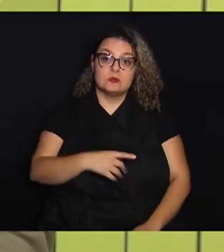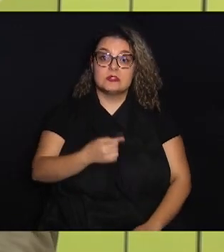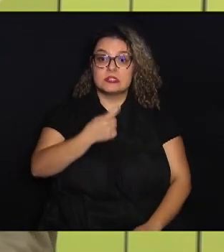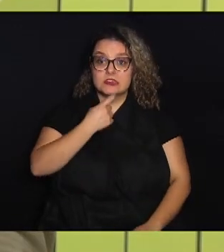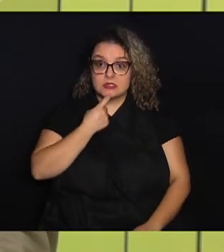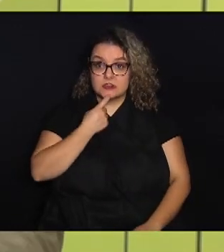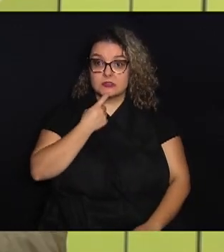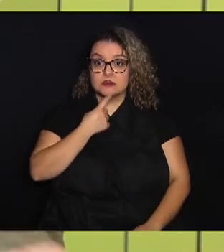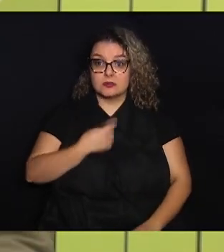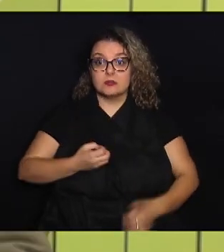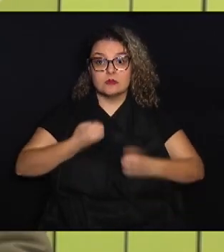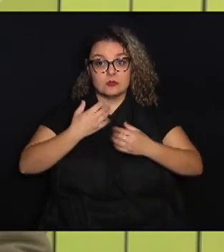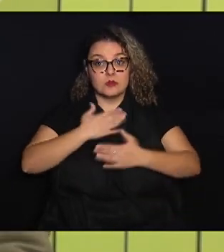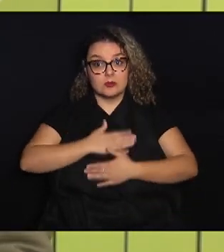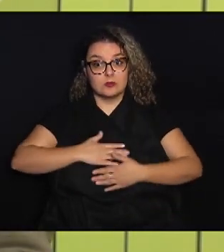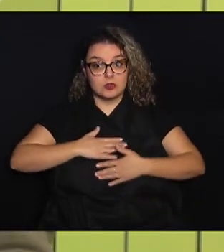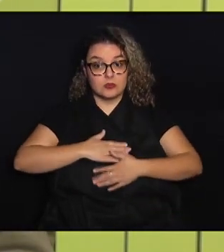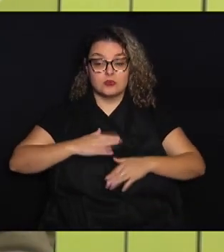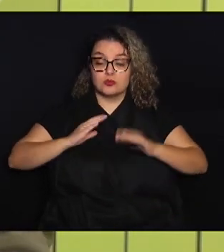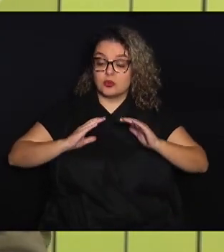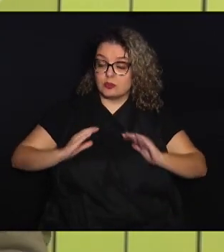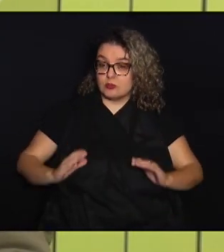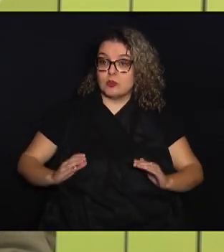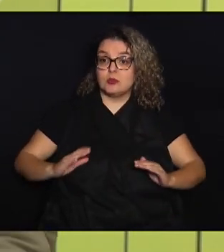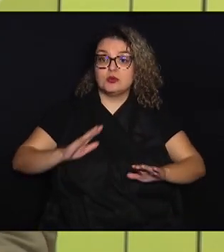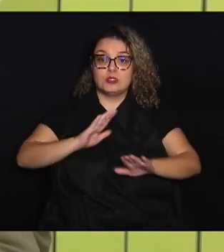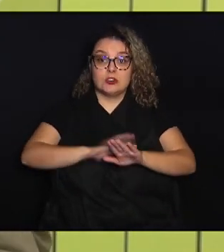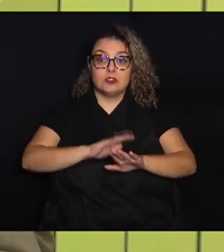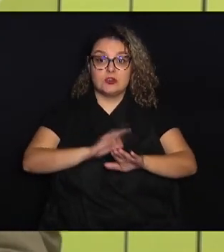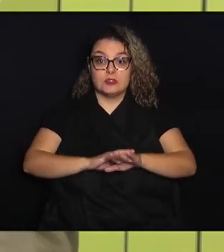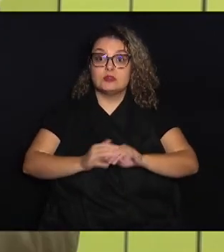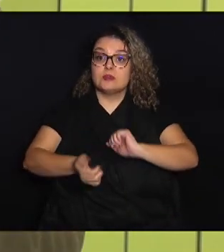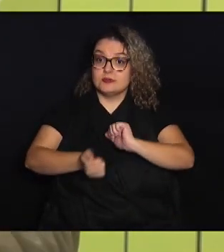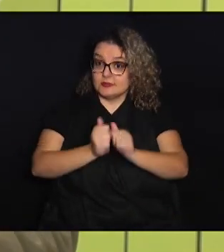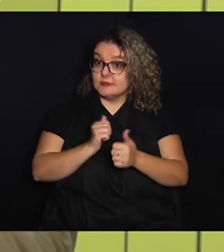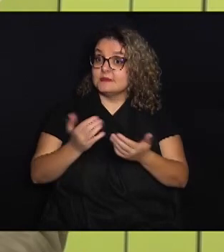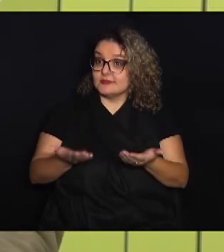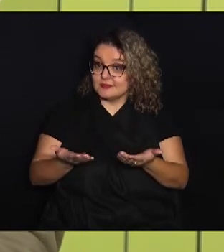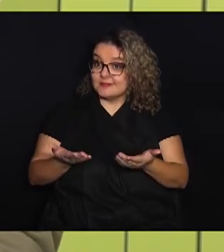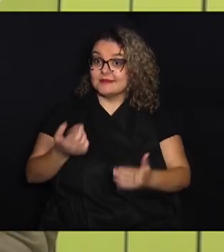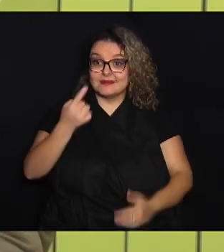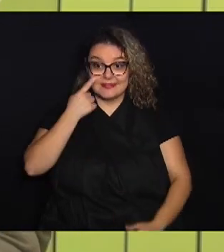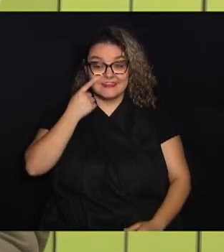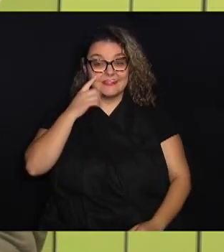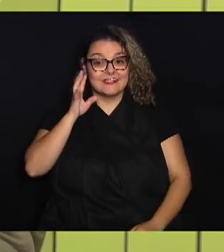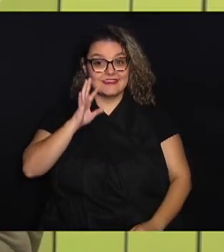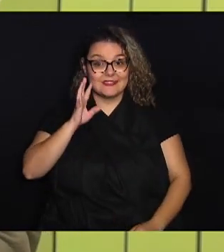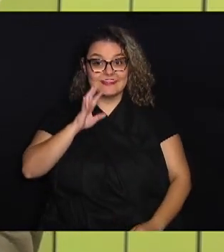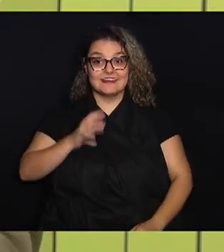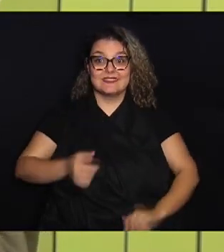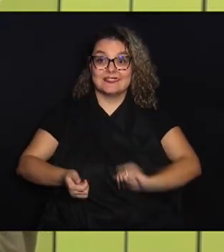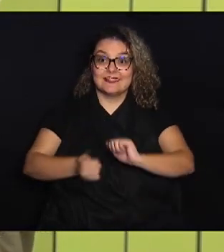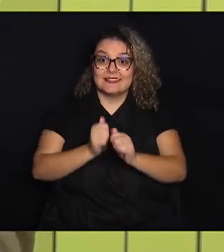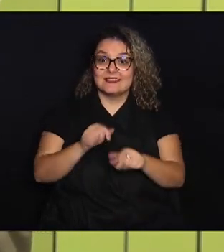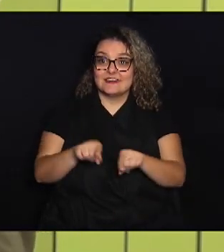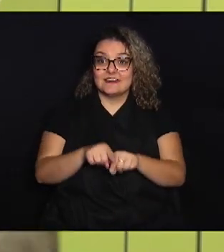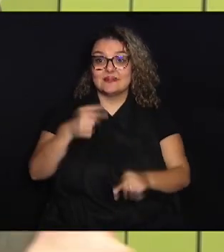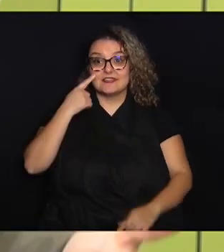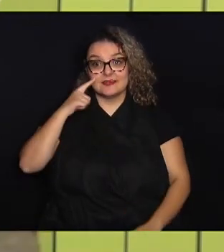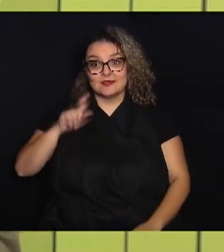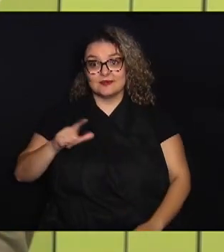Campinas, bem-estar, comportamento, atitude, esportes. Olha só que legal, tem esporte também,